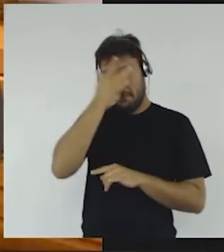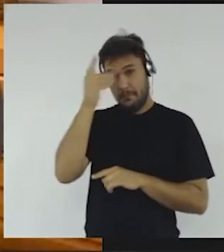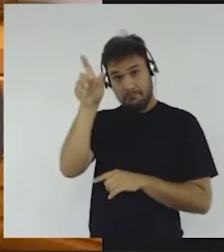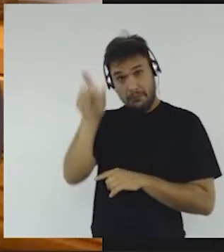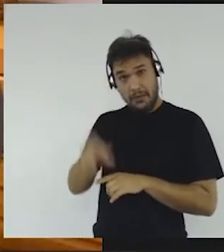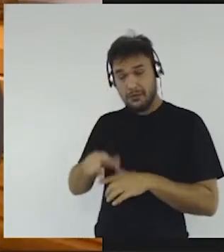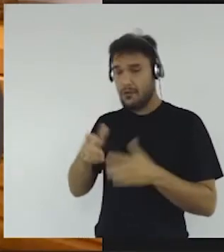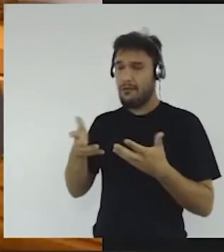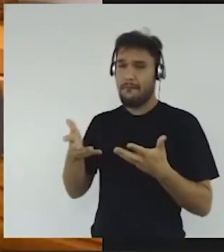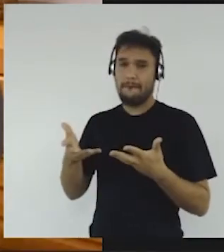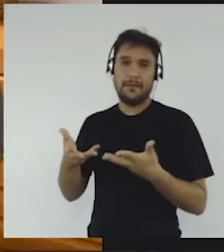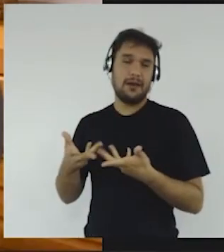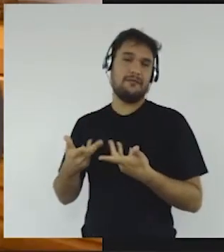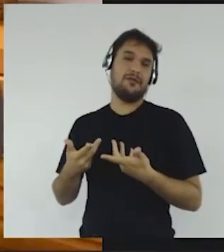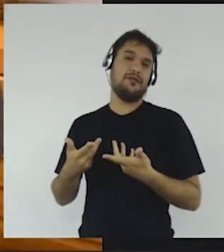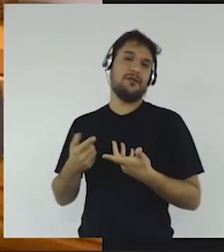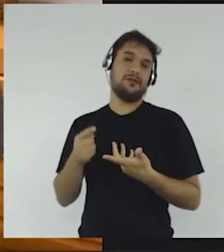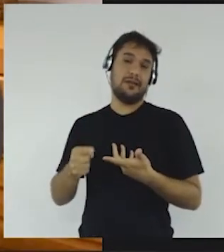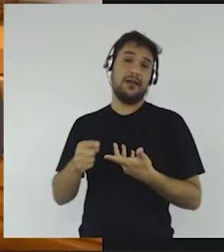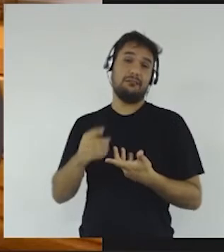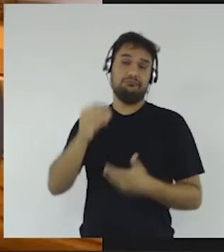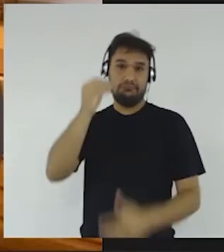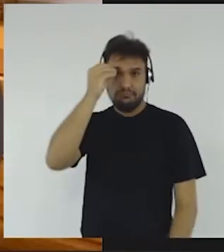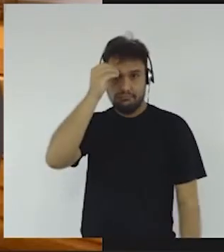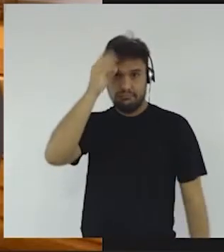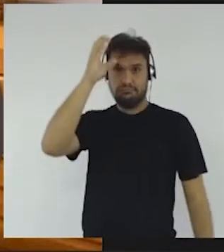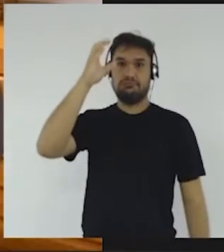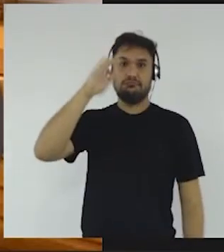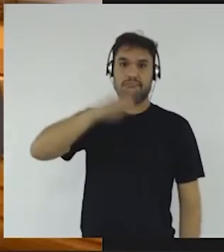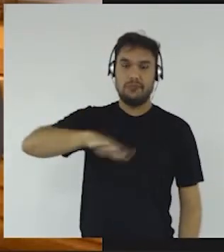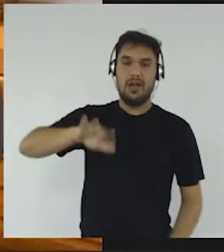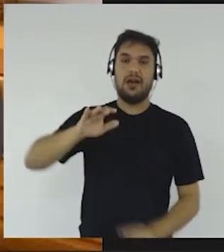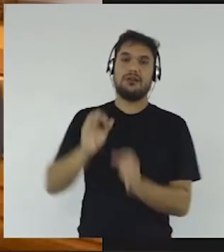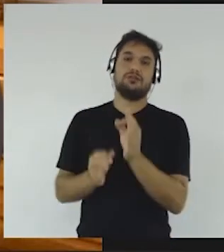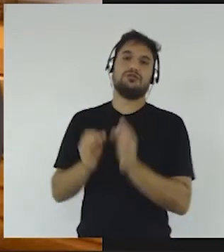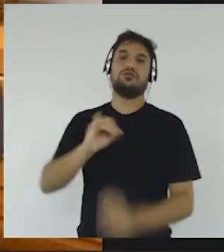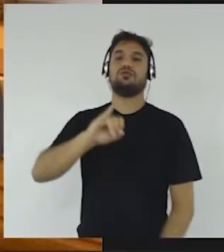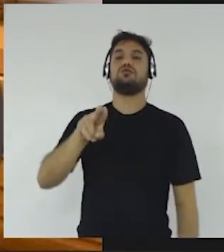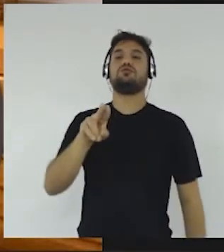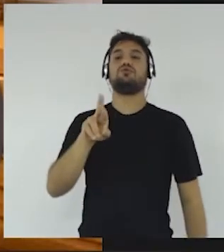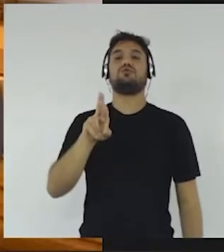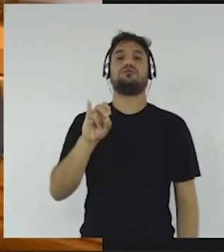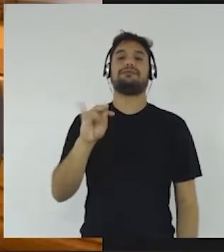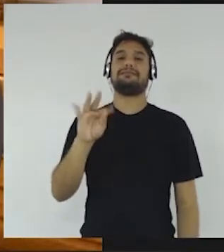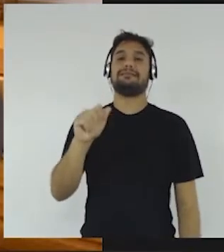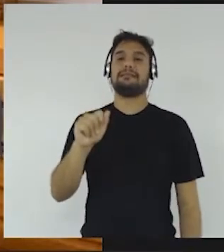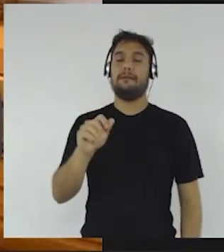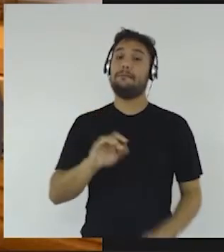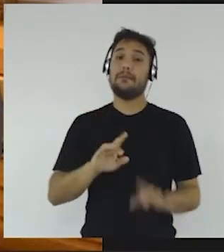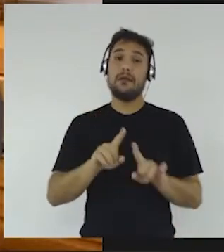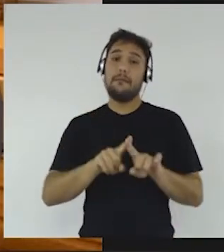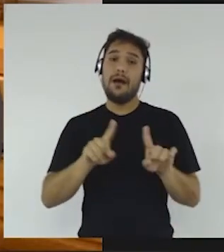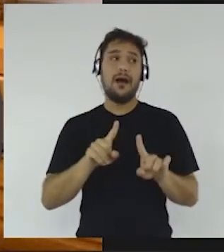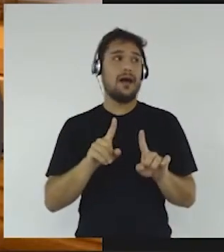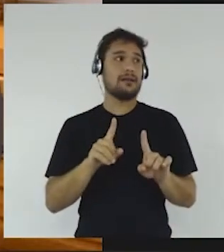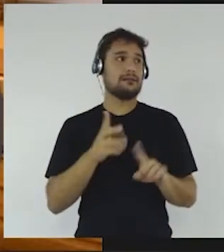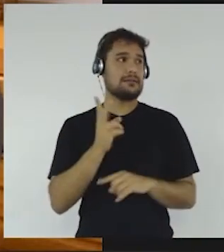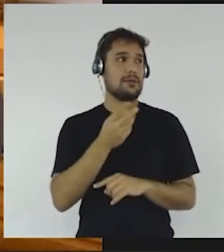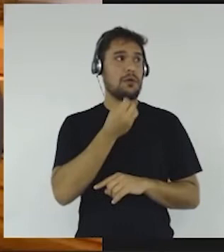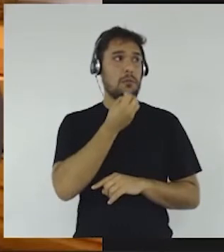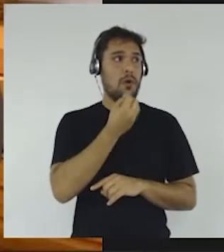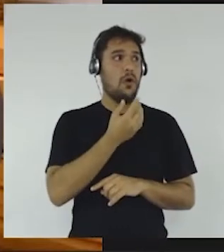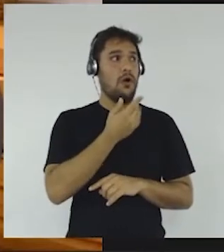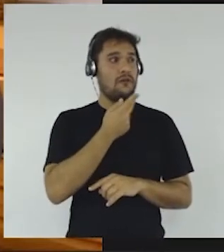fabulosa, além de ser um jurista inesquecível, como nós estamos dizendo aqui. Mas é impossível falar